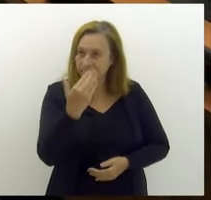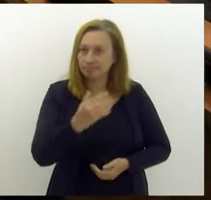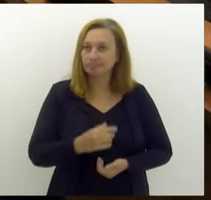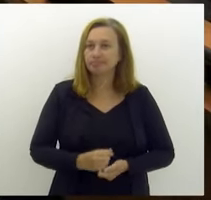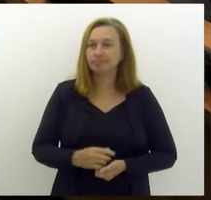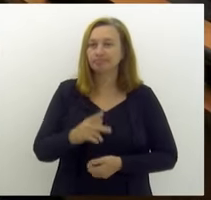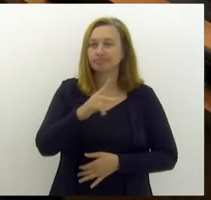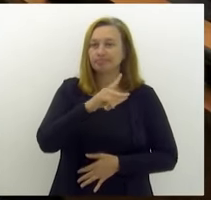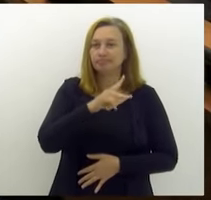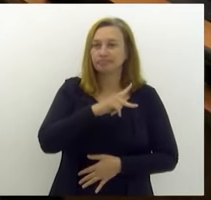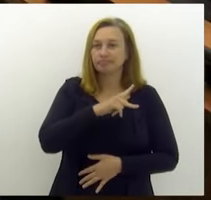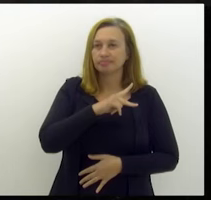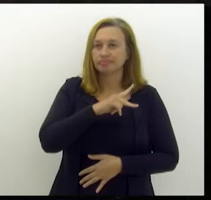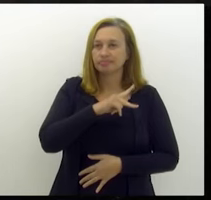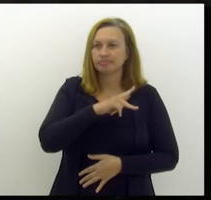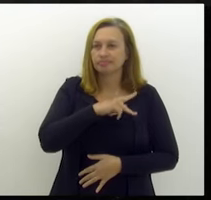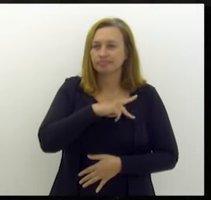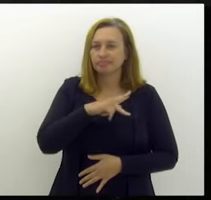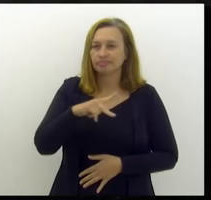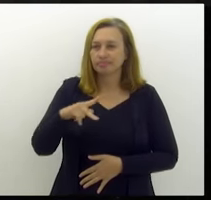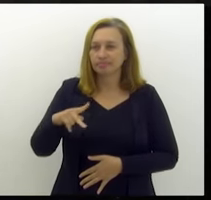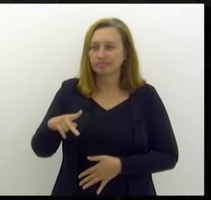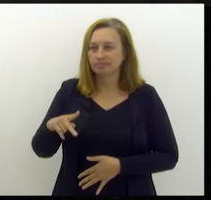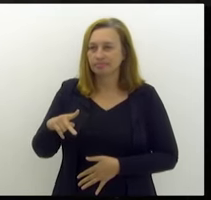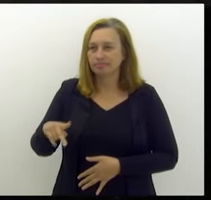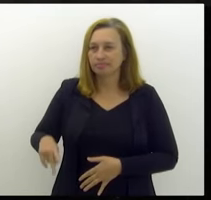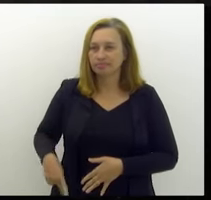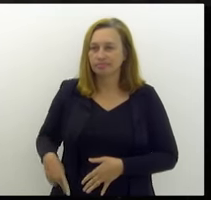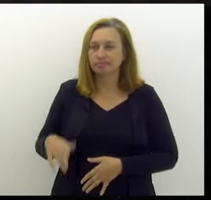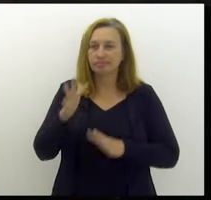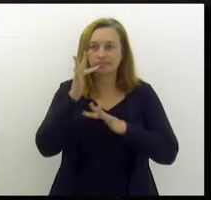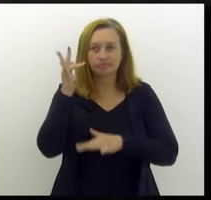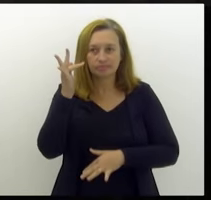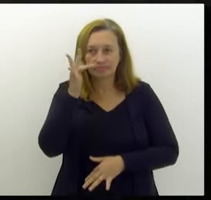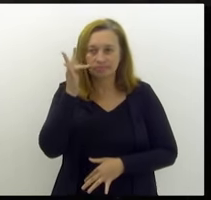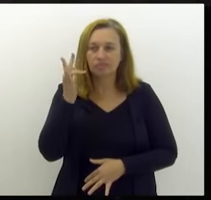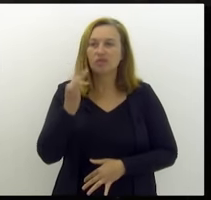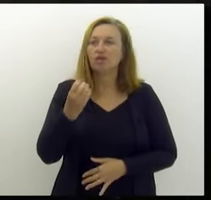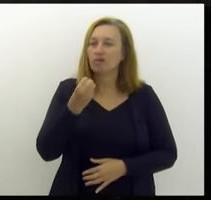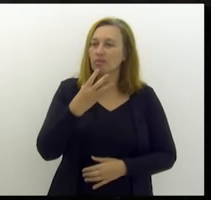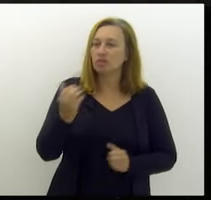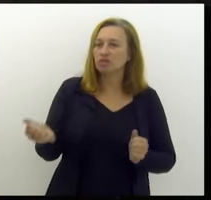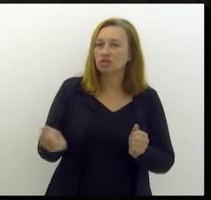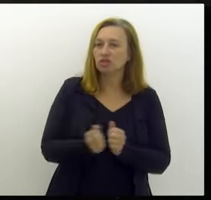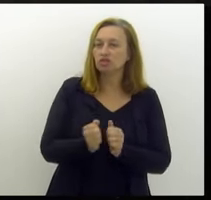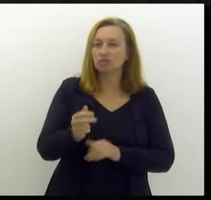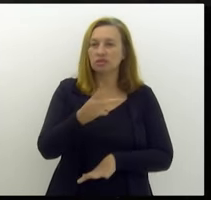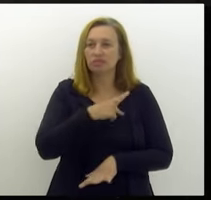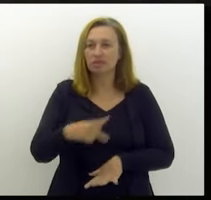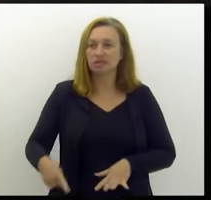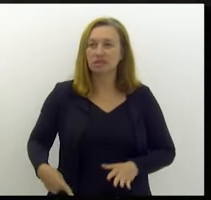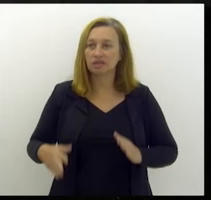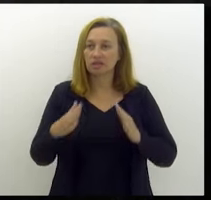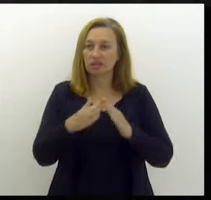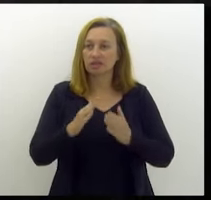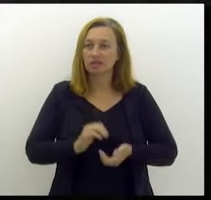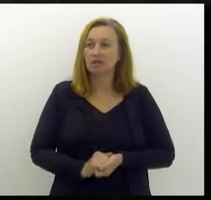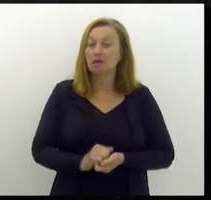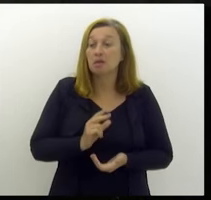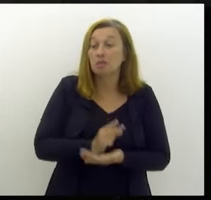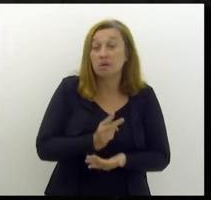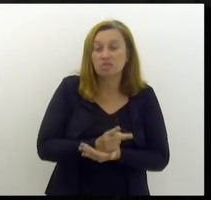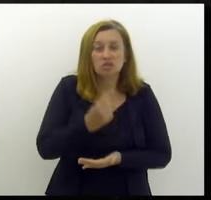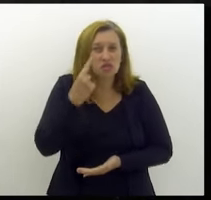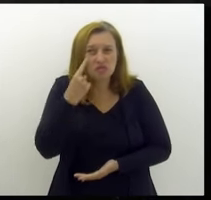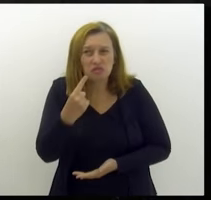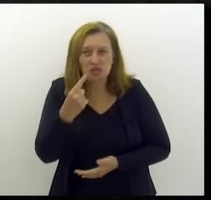Presidente Flávio serafine Que bom contar com vossa excelência na presidência da casa embora a gente Olhe um